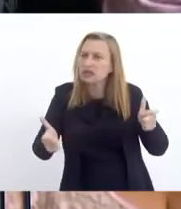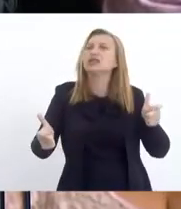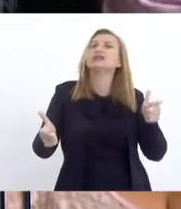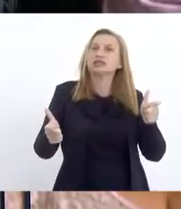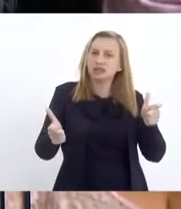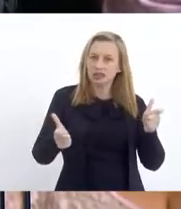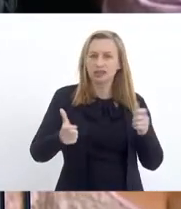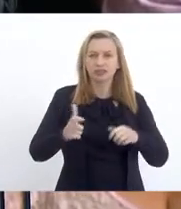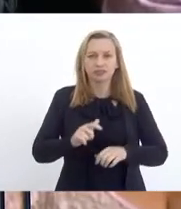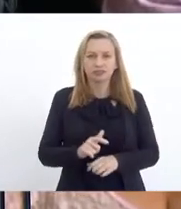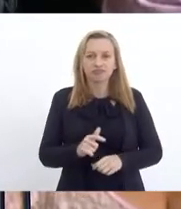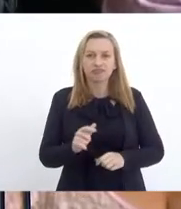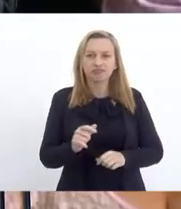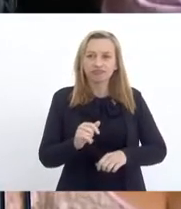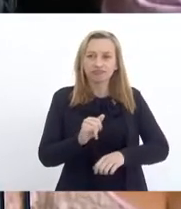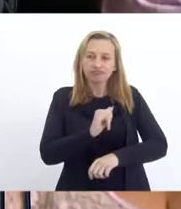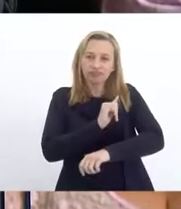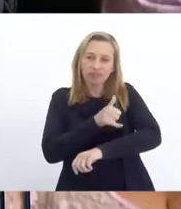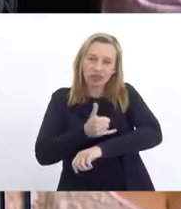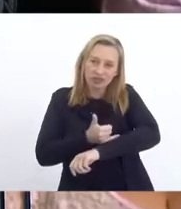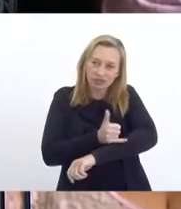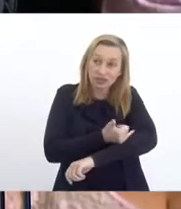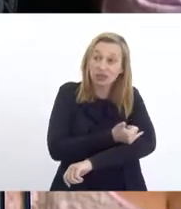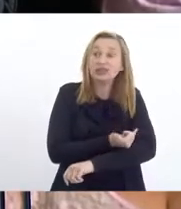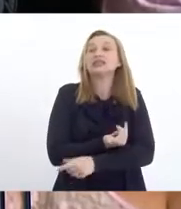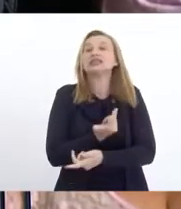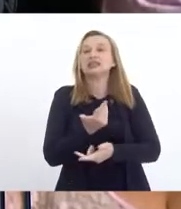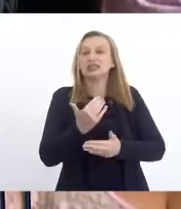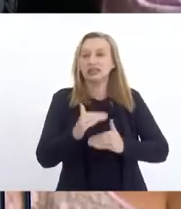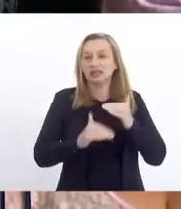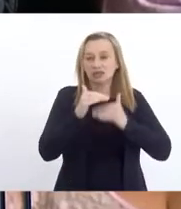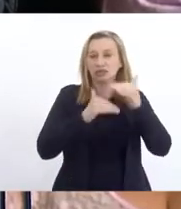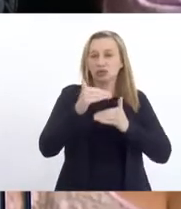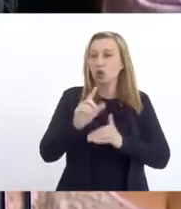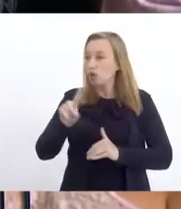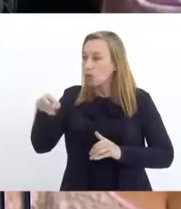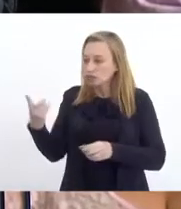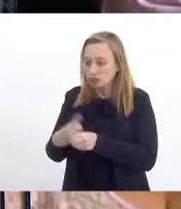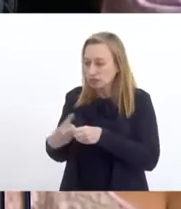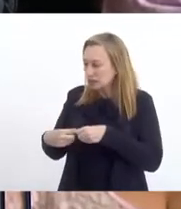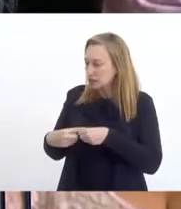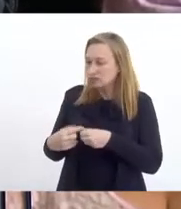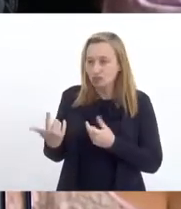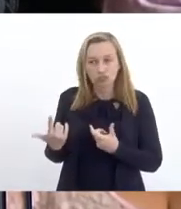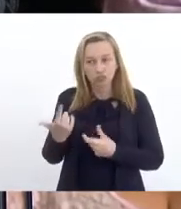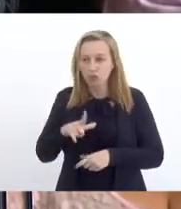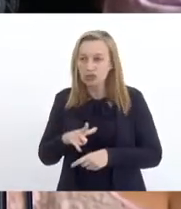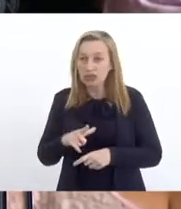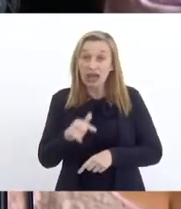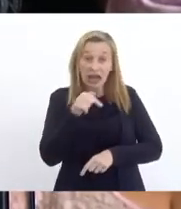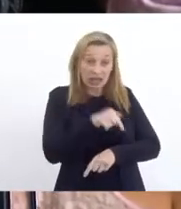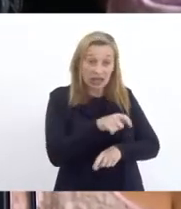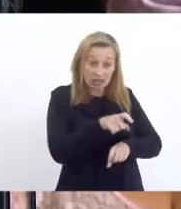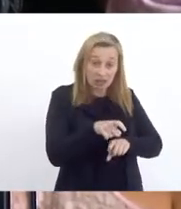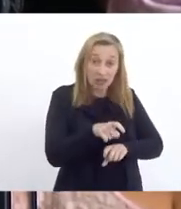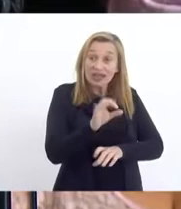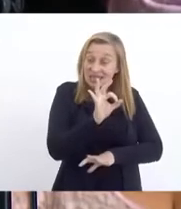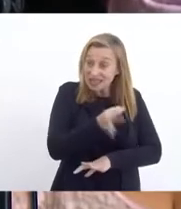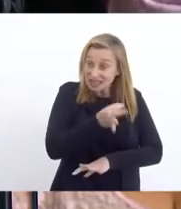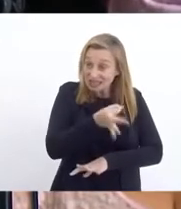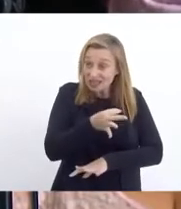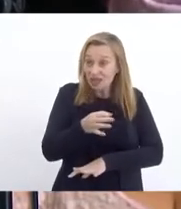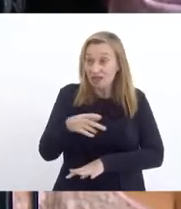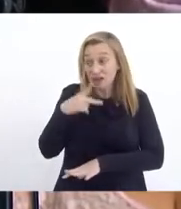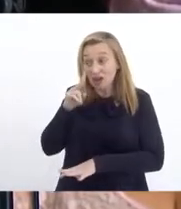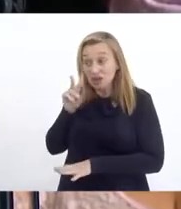grandes investimentos em infraestrutura e desenvolvimento. Nenhum outro município, por si só, vai conseguir fazer. Aqui do interior, tenho certeza, falando aqui,